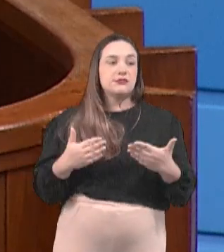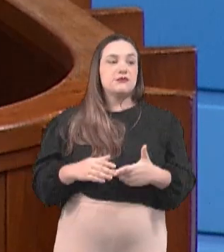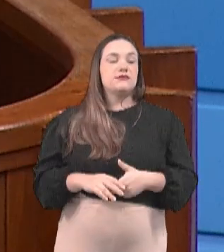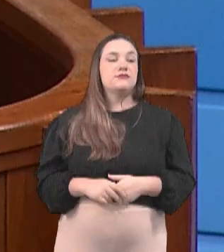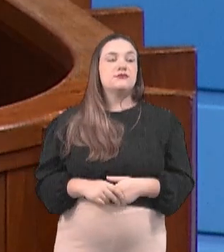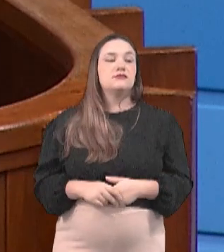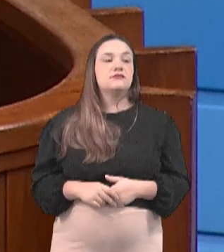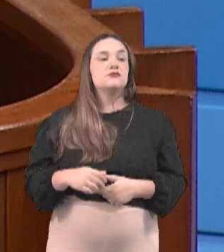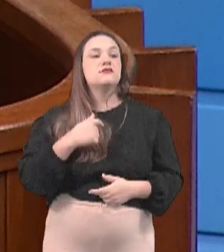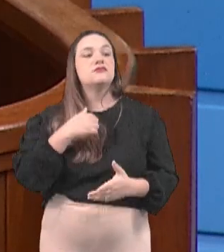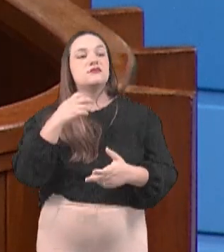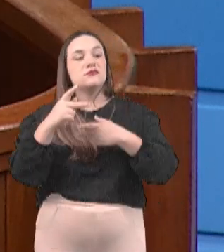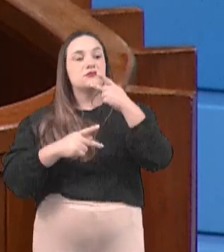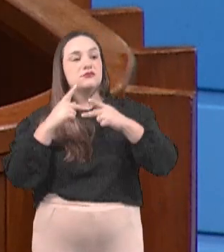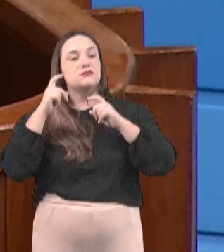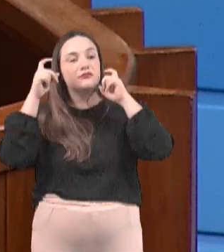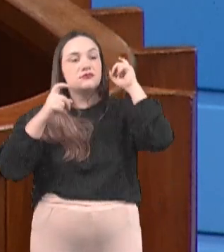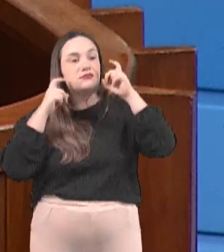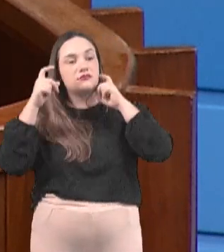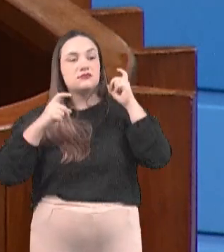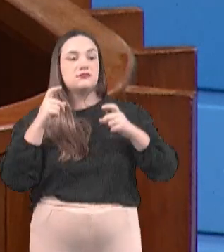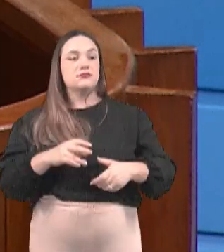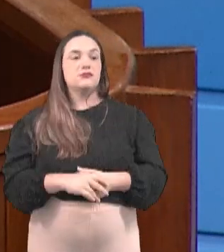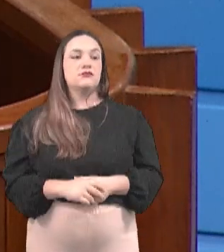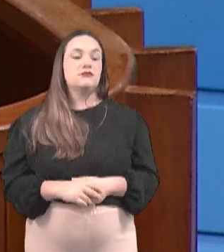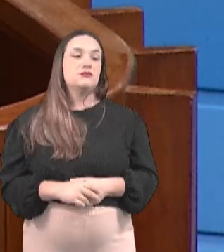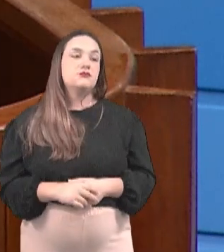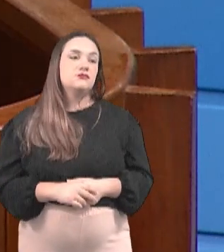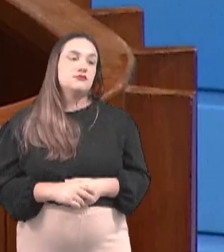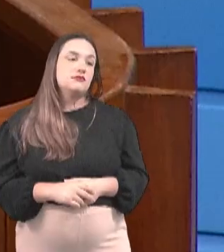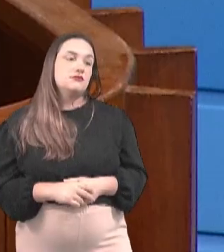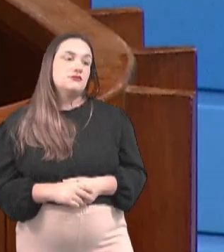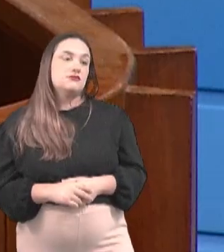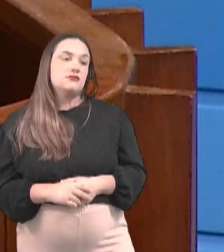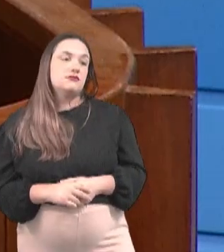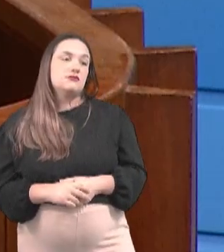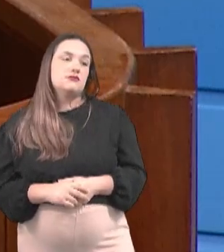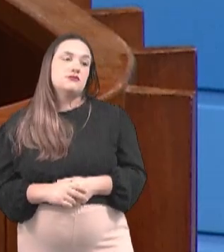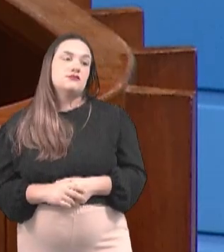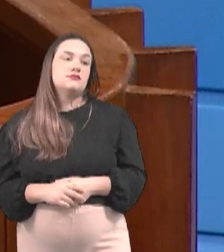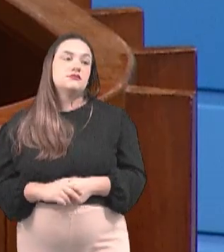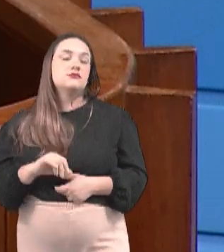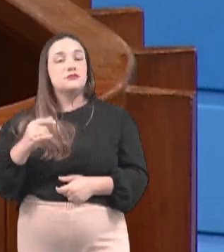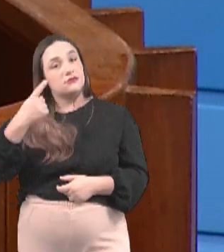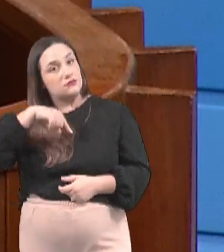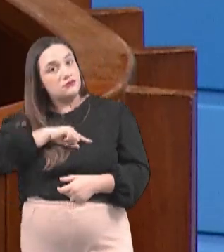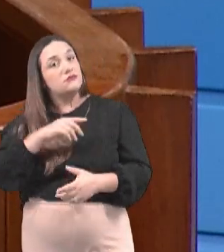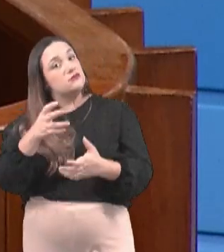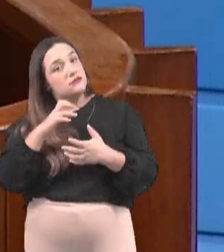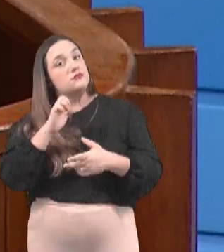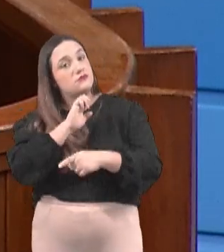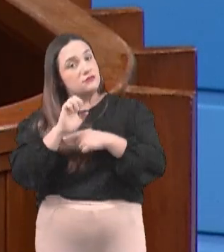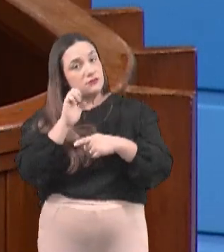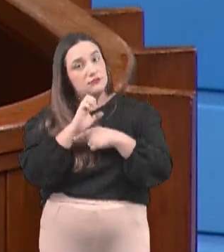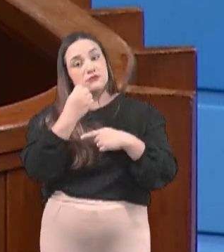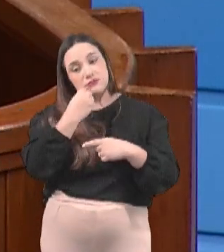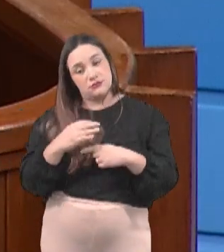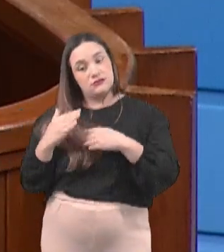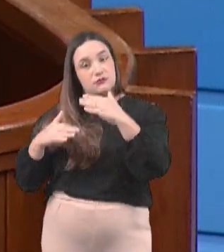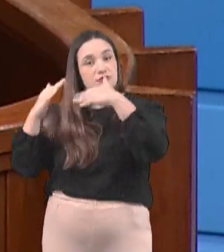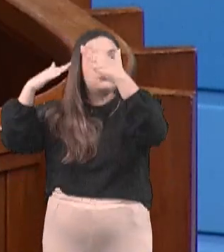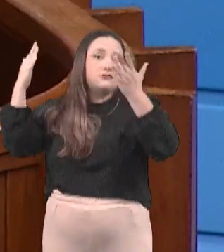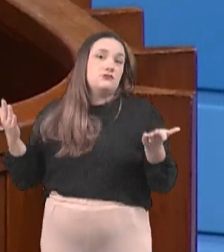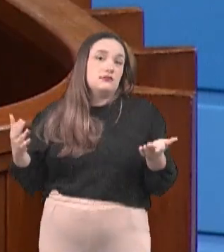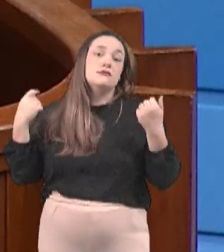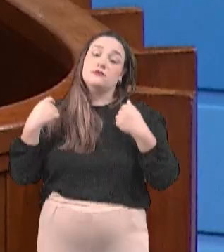bastante preocupação é que, se nós queremos um Estado que se desenvolva, é preciso ter um Estado